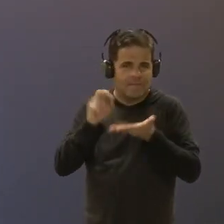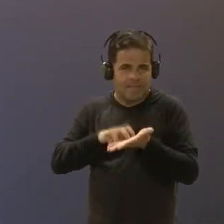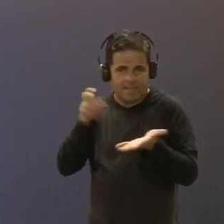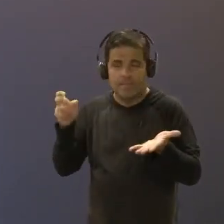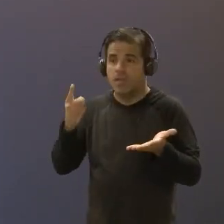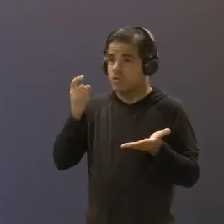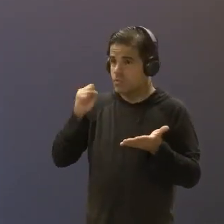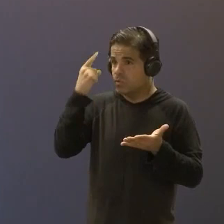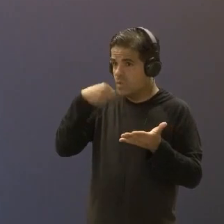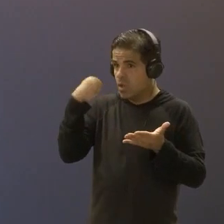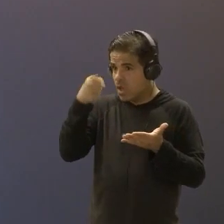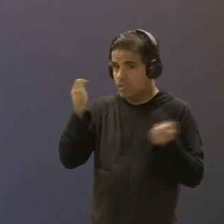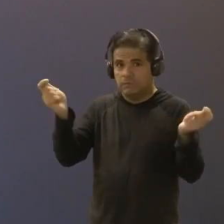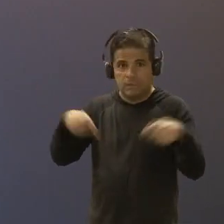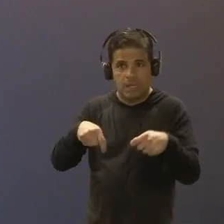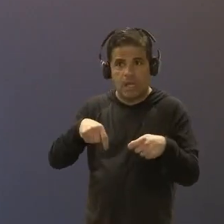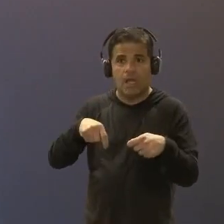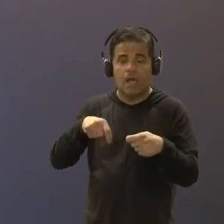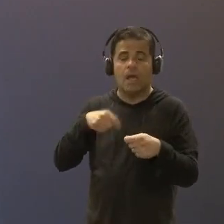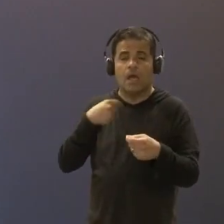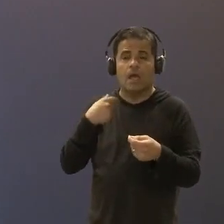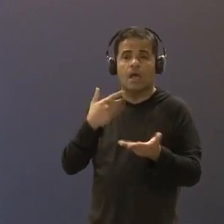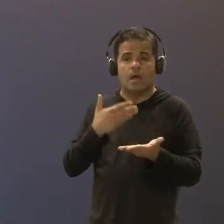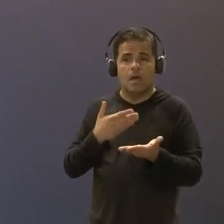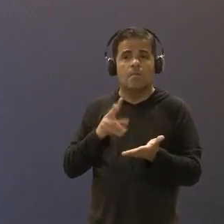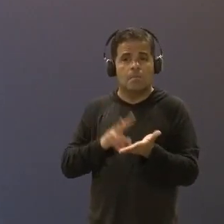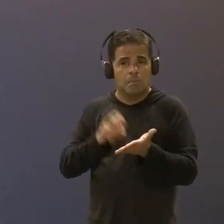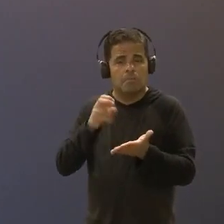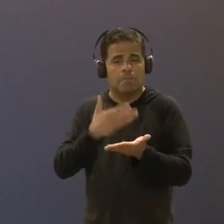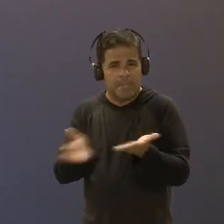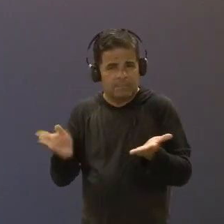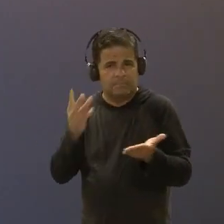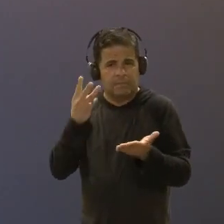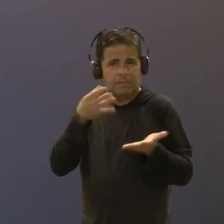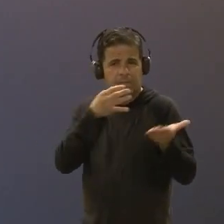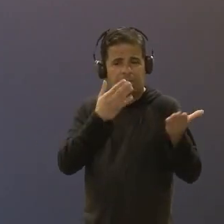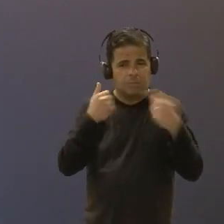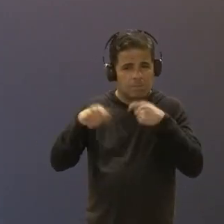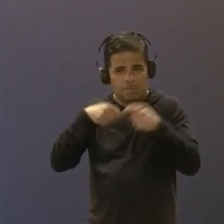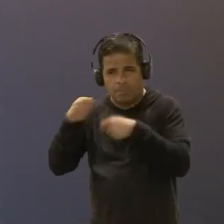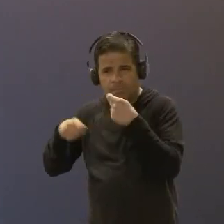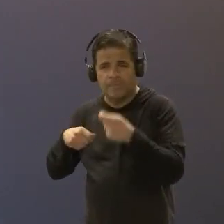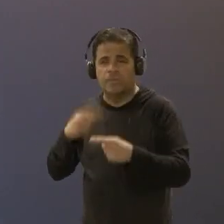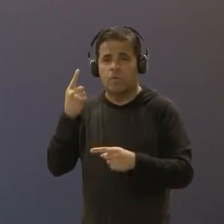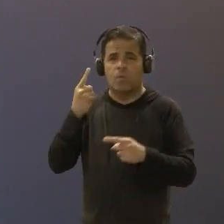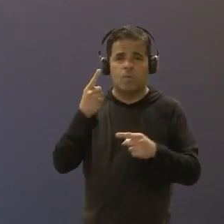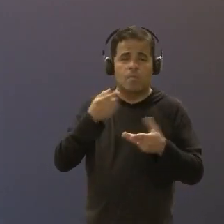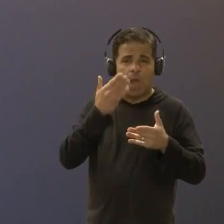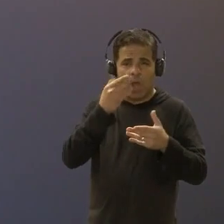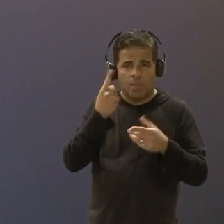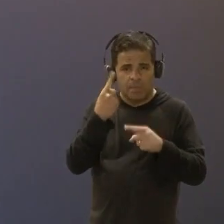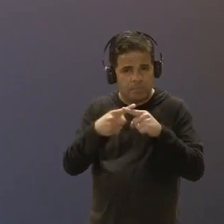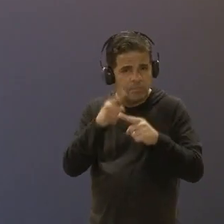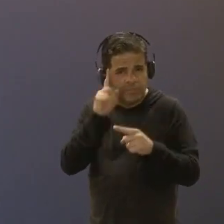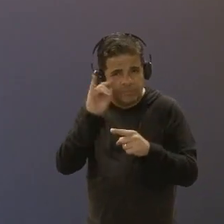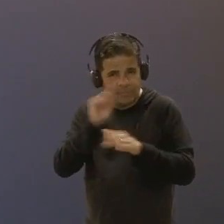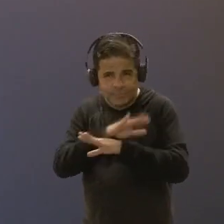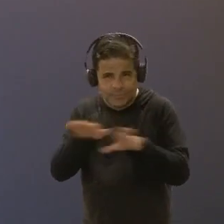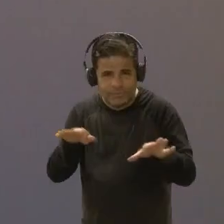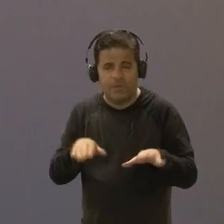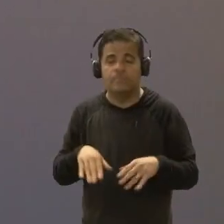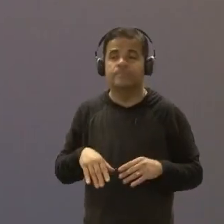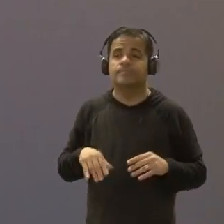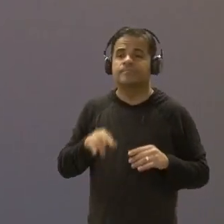com 18 horas de jejum, ele pula pelo menos umas 3 refeições, Com certeza. Né? Então... Deve ficar fazendo uma refeição por dia, talvez.